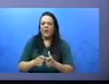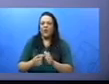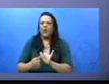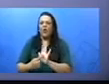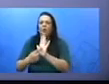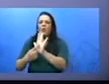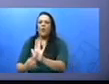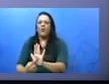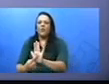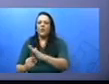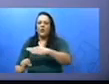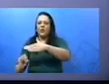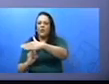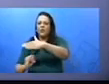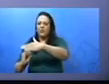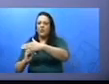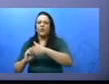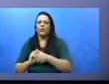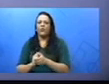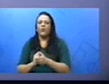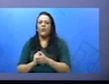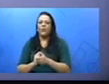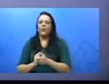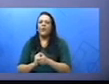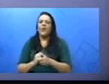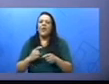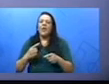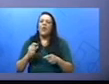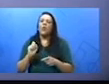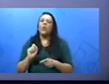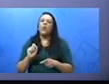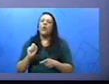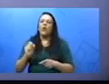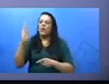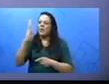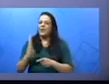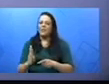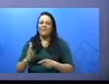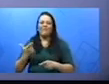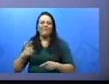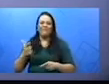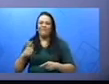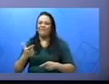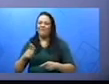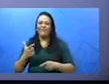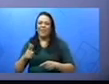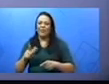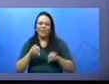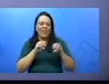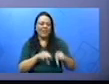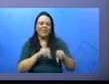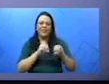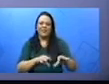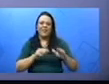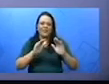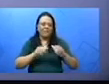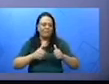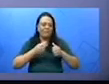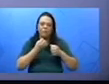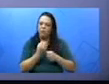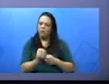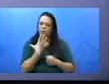sido capaz de garantir oportunidades de acesso a uma educação de qualidade a todas as crianças e jovens e,